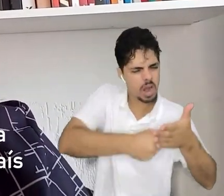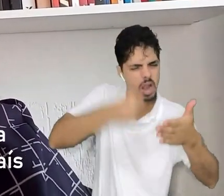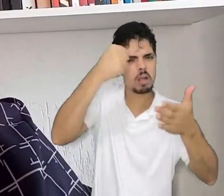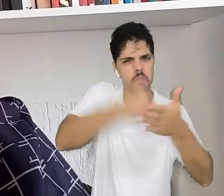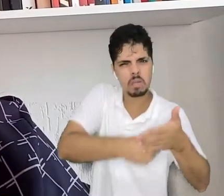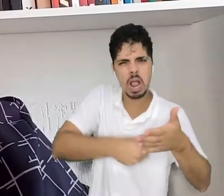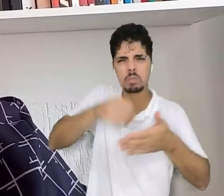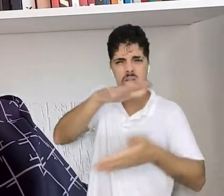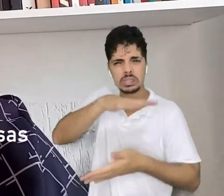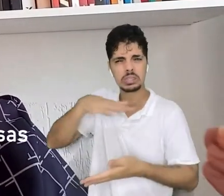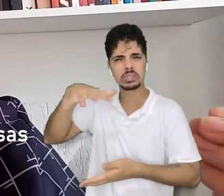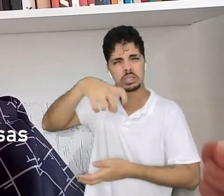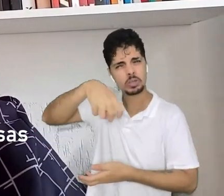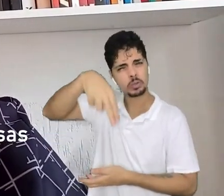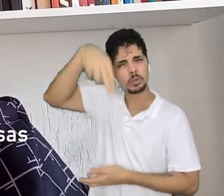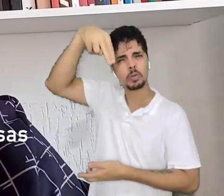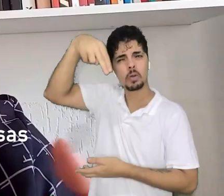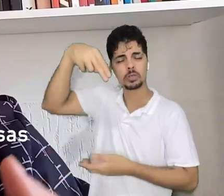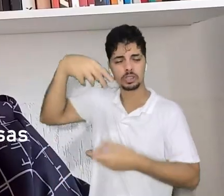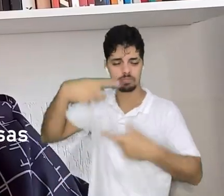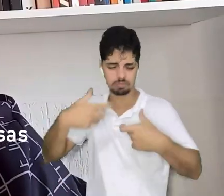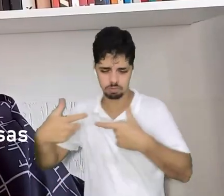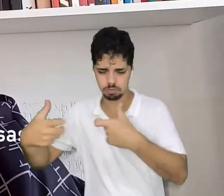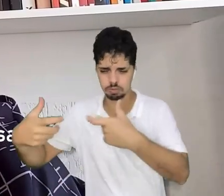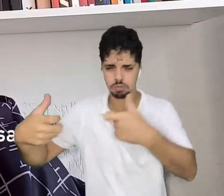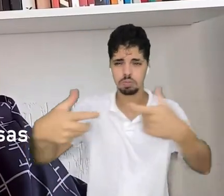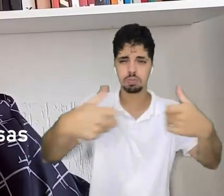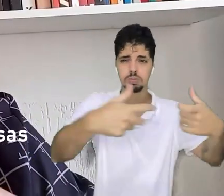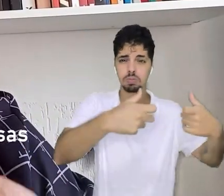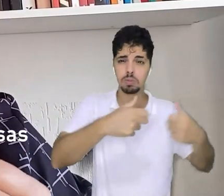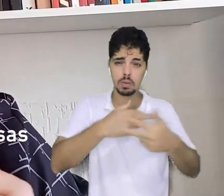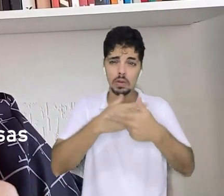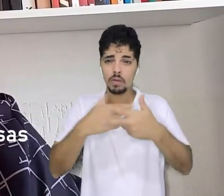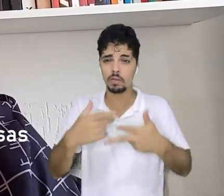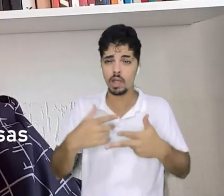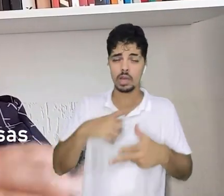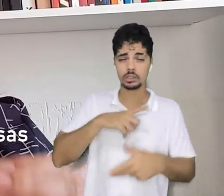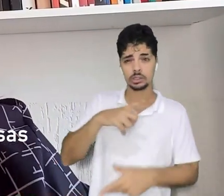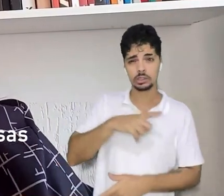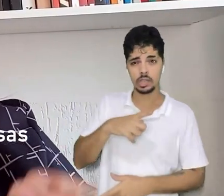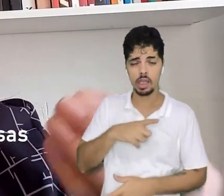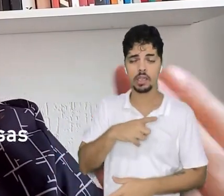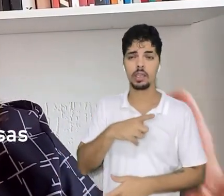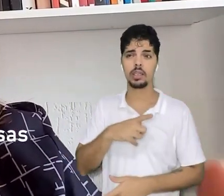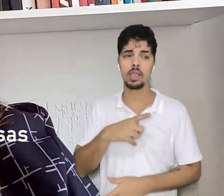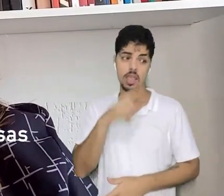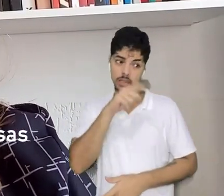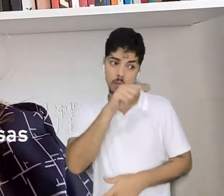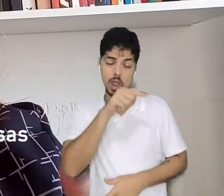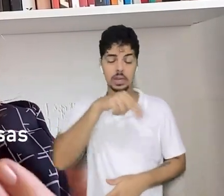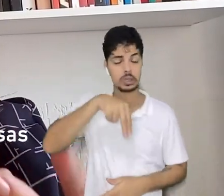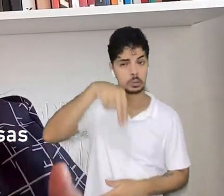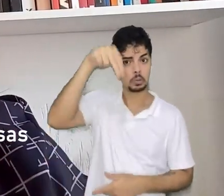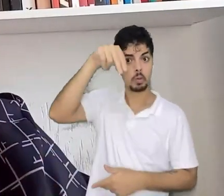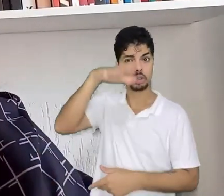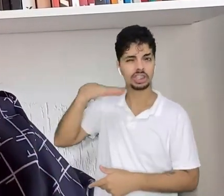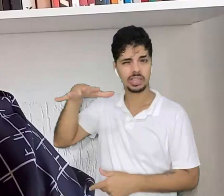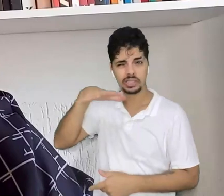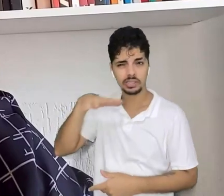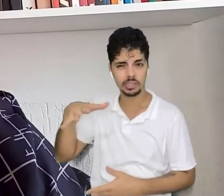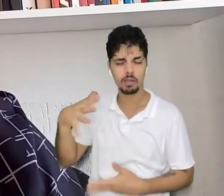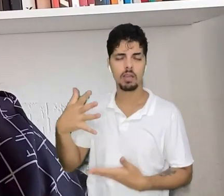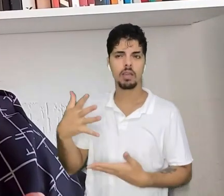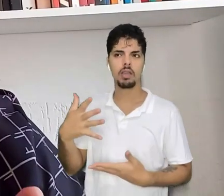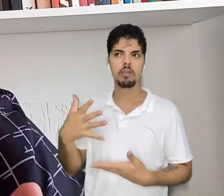país as lutas ali travadas nessas províncias no artistas